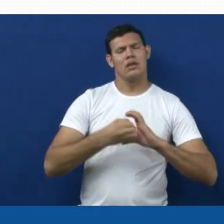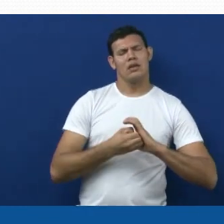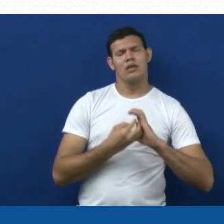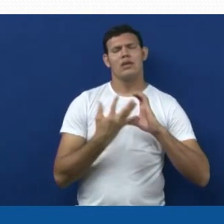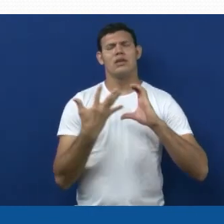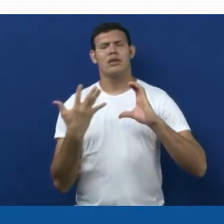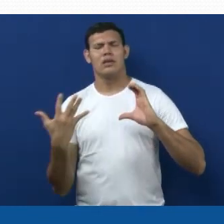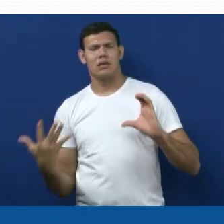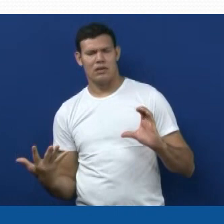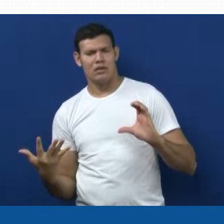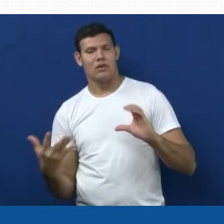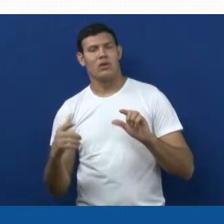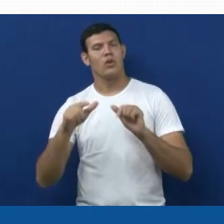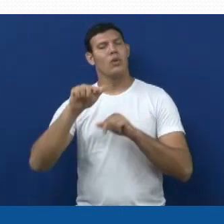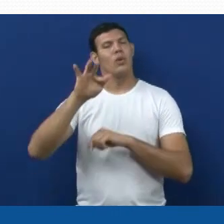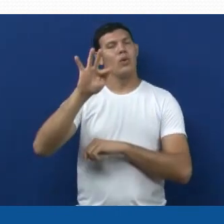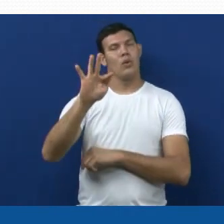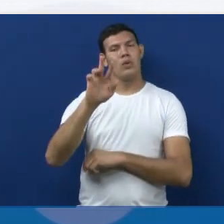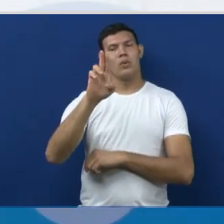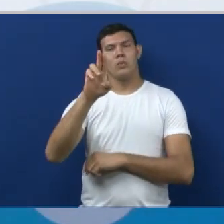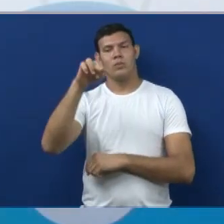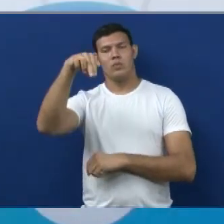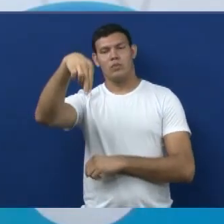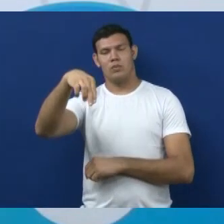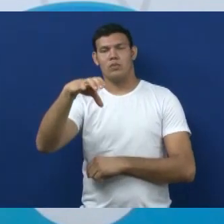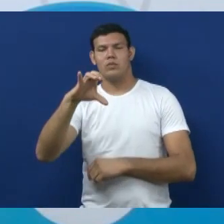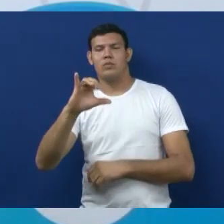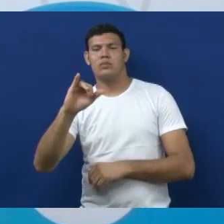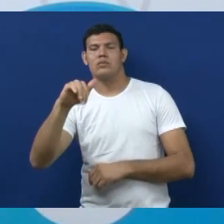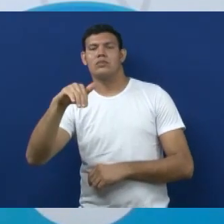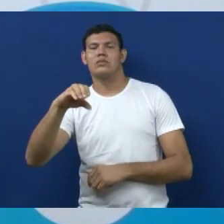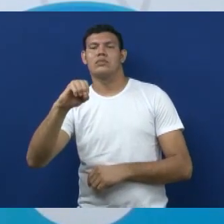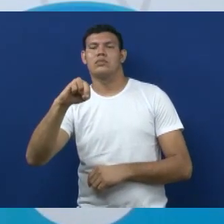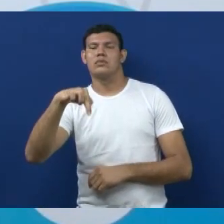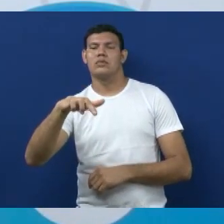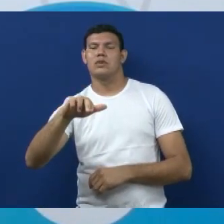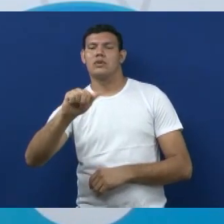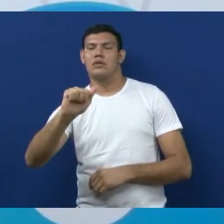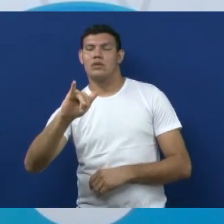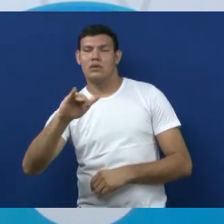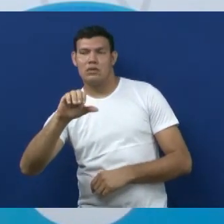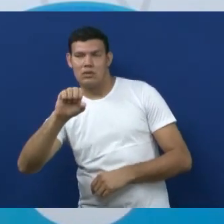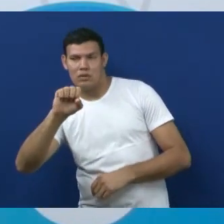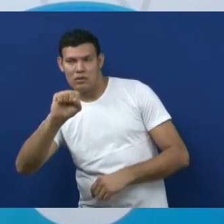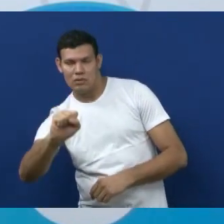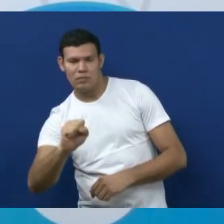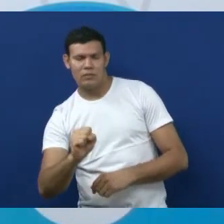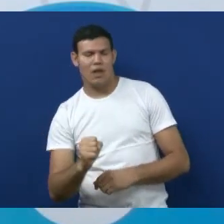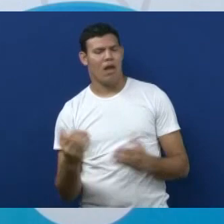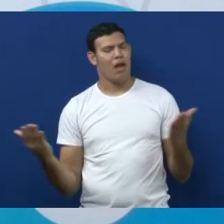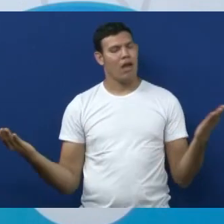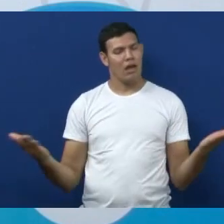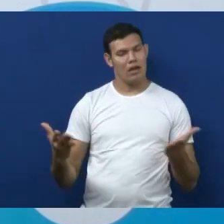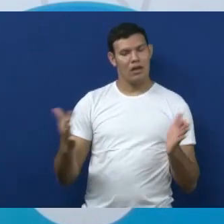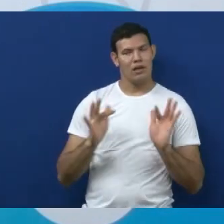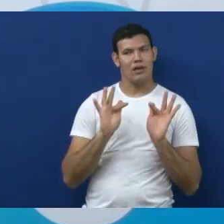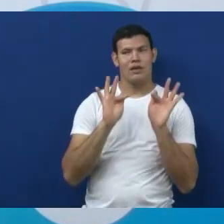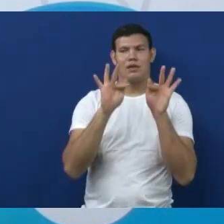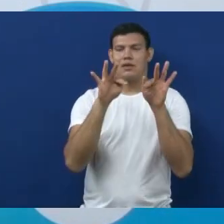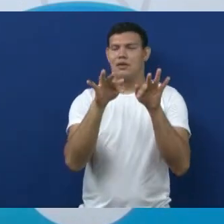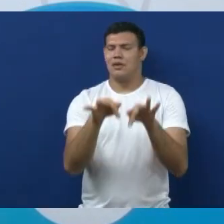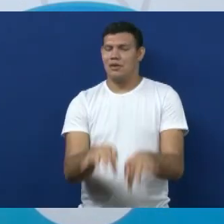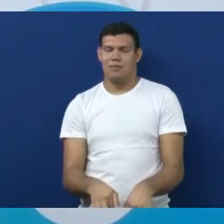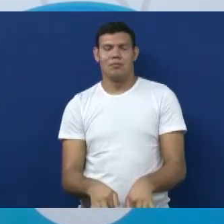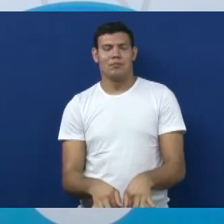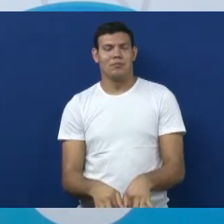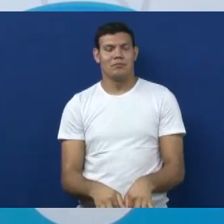de matérias funcionais, propriedades funcionais. E para a gente finalizar, essa parte é a minha preferida, eu acho